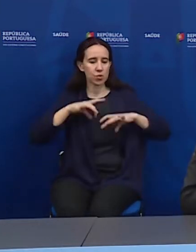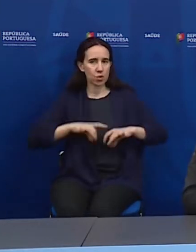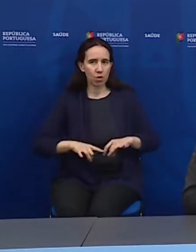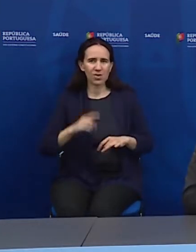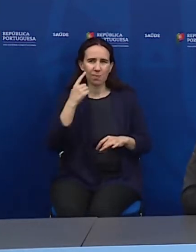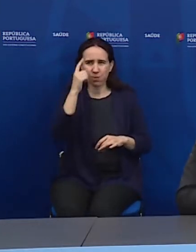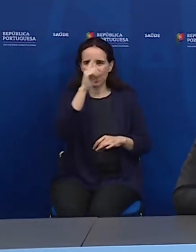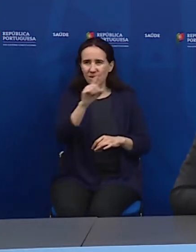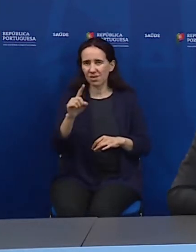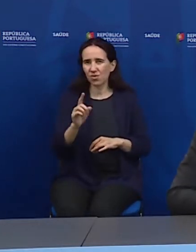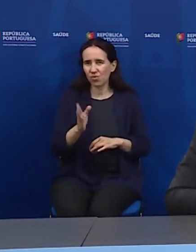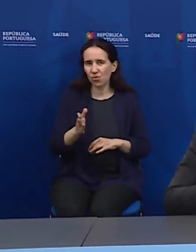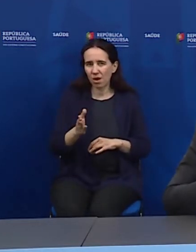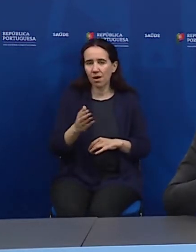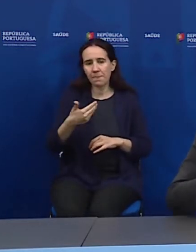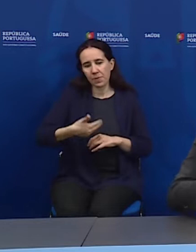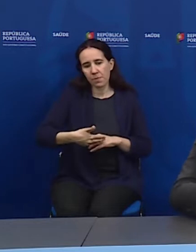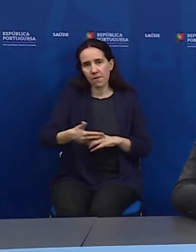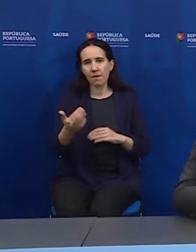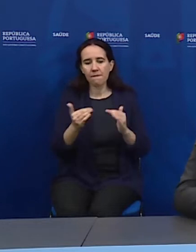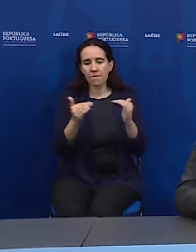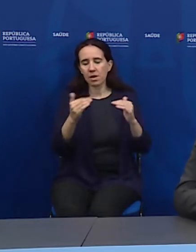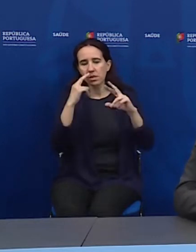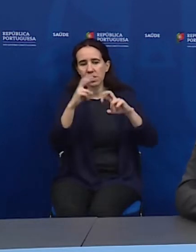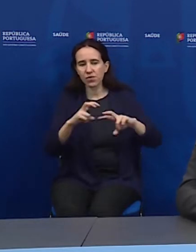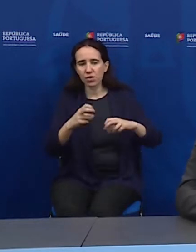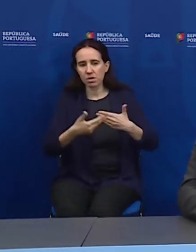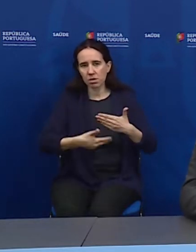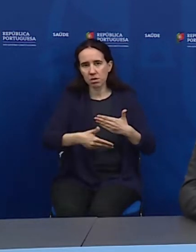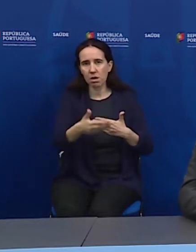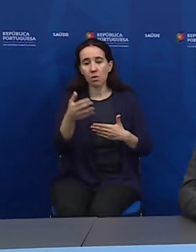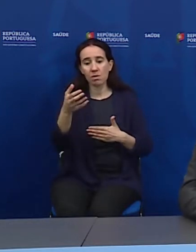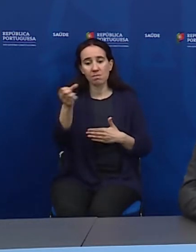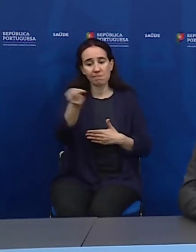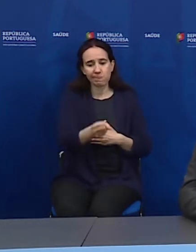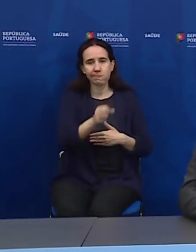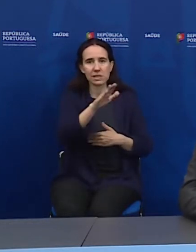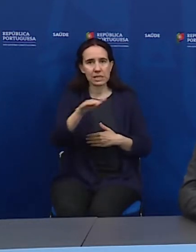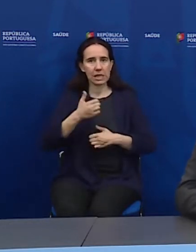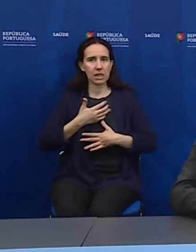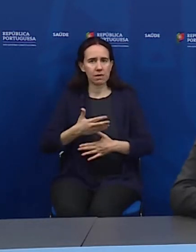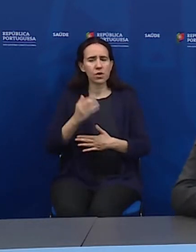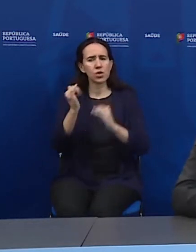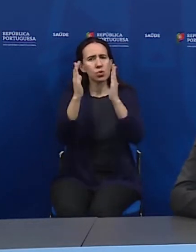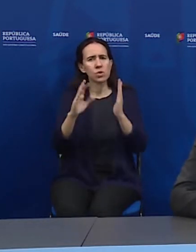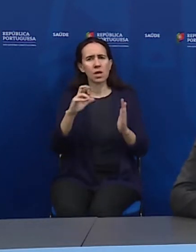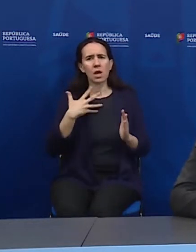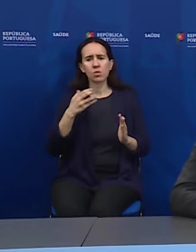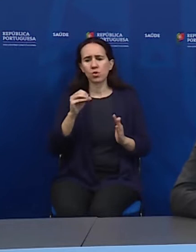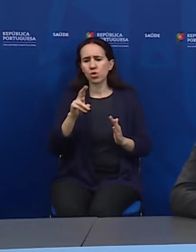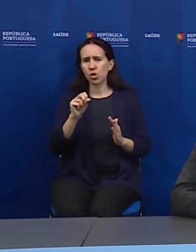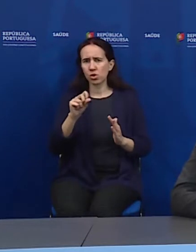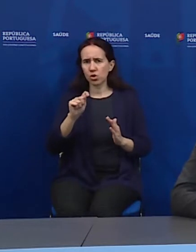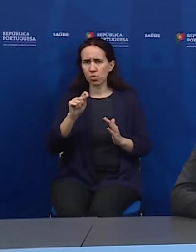já é do vosso conhecimento, e vamos entrar em fases de investigação com os cientistas, não só do Instituto Ricardo Jorge, como também já